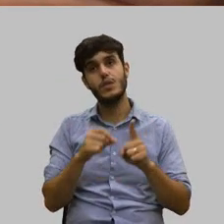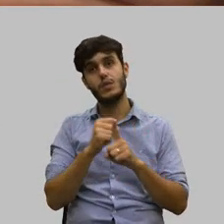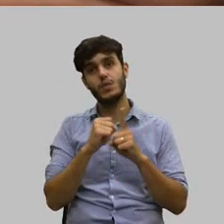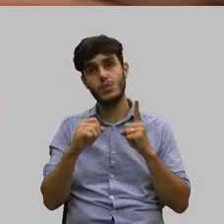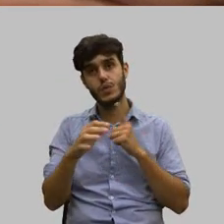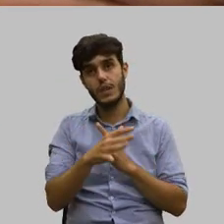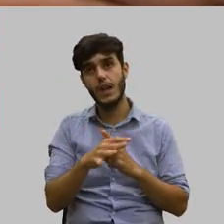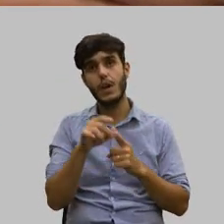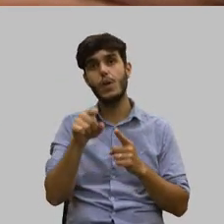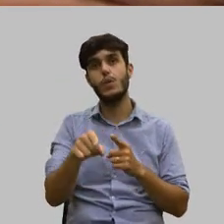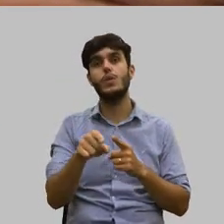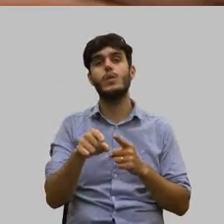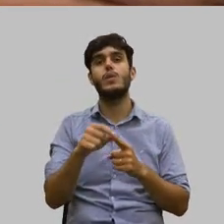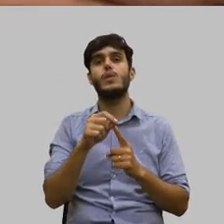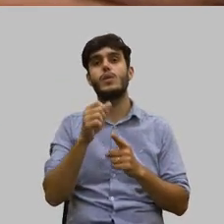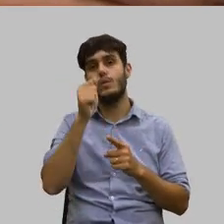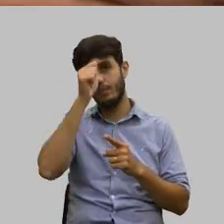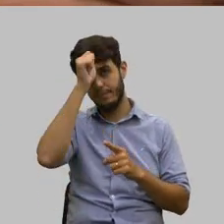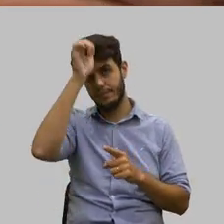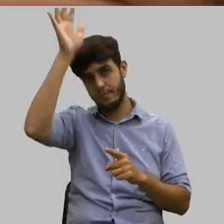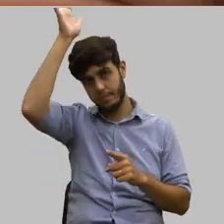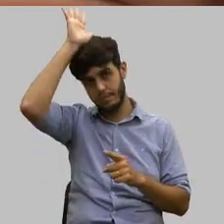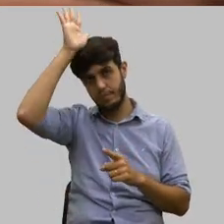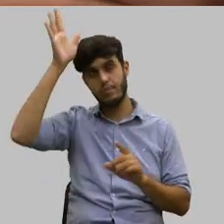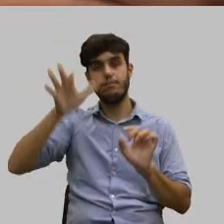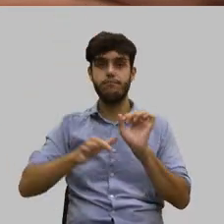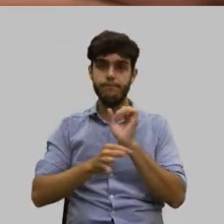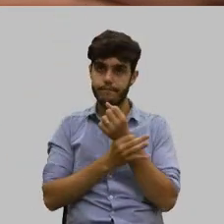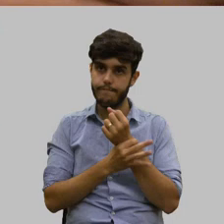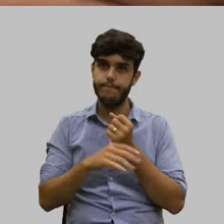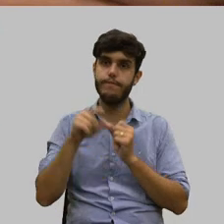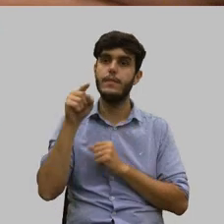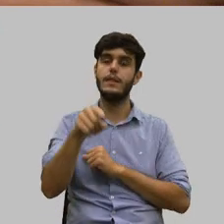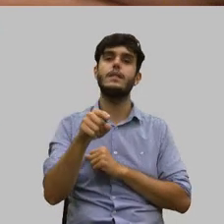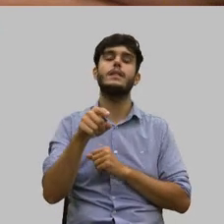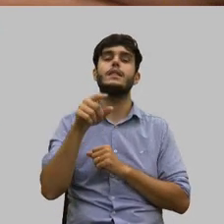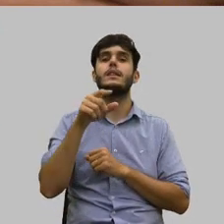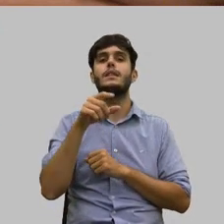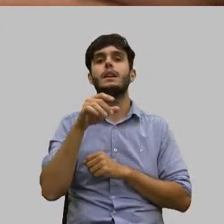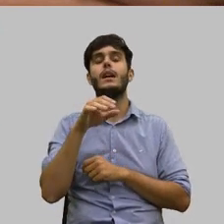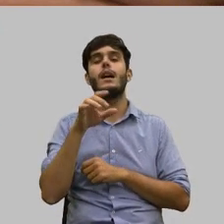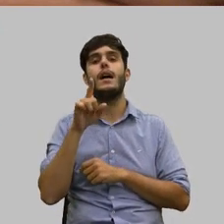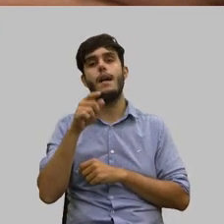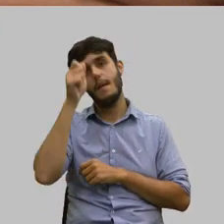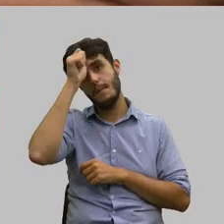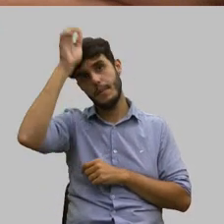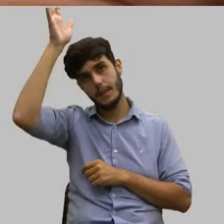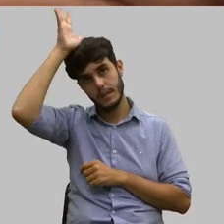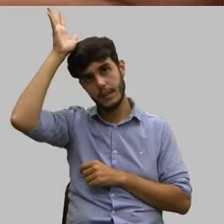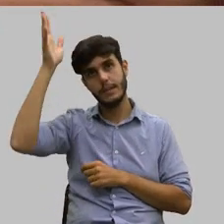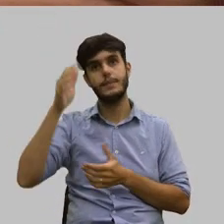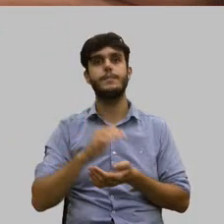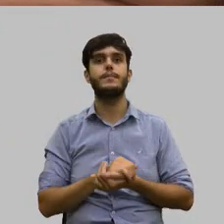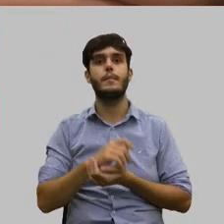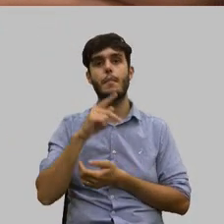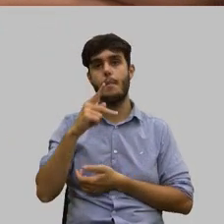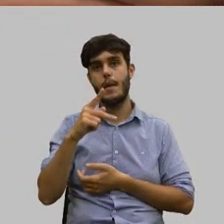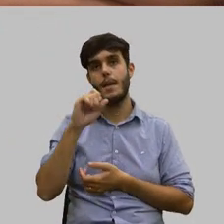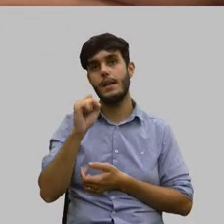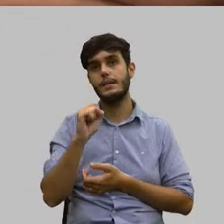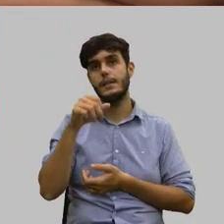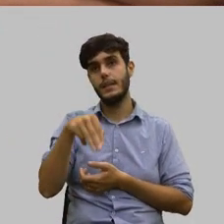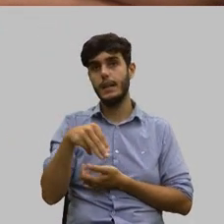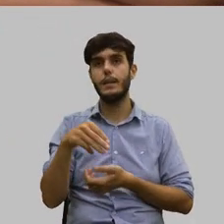é que vai amparar dessa retaguarda porque é assim que é feito o nosso ipsm né